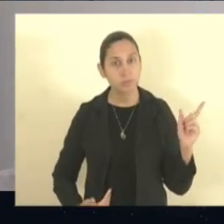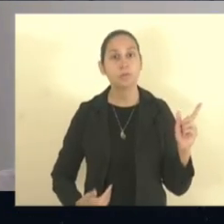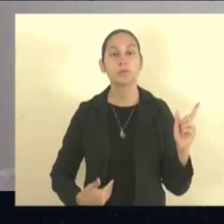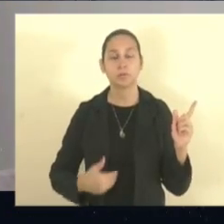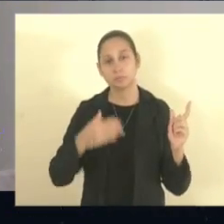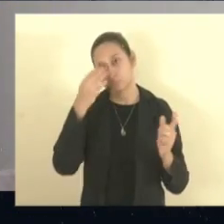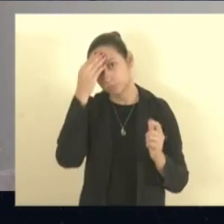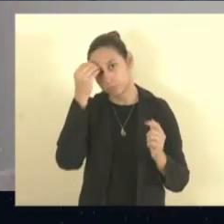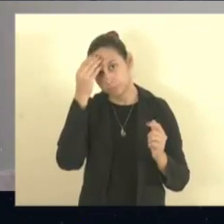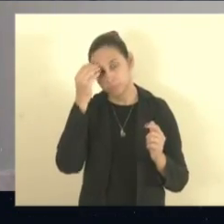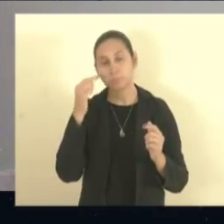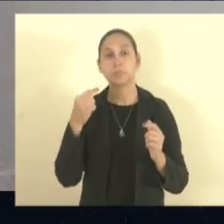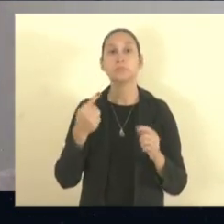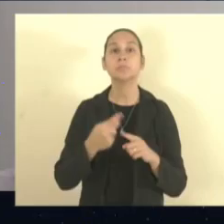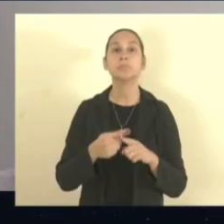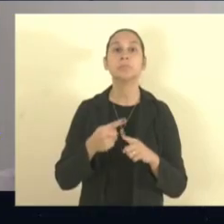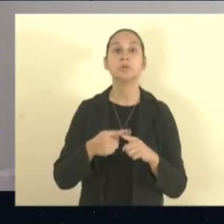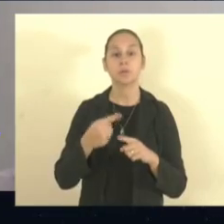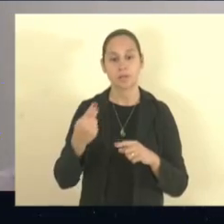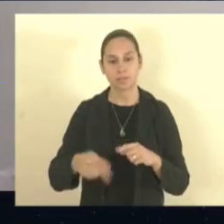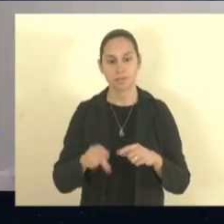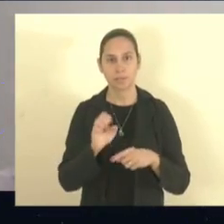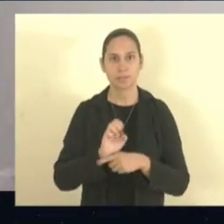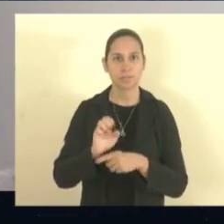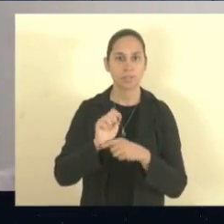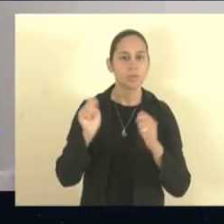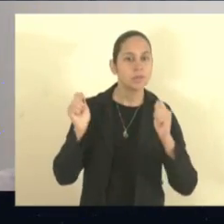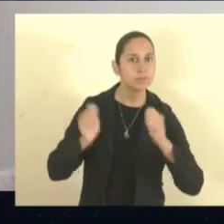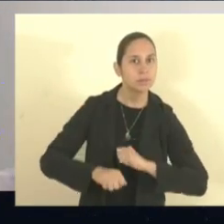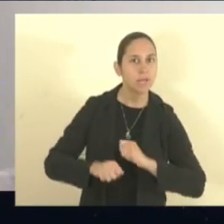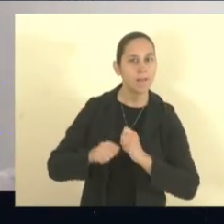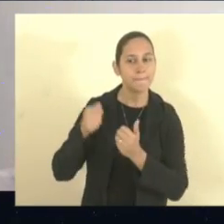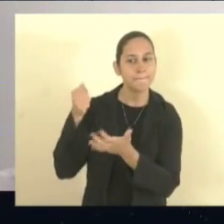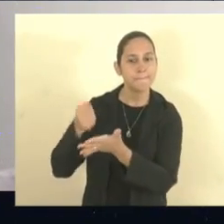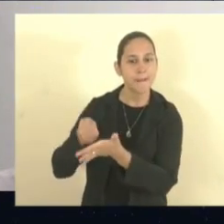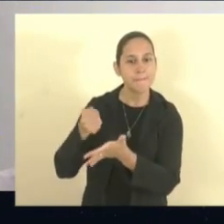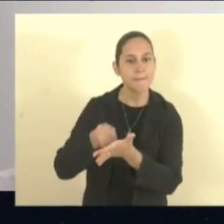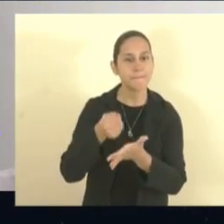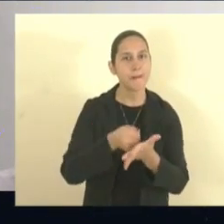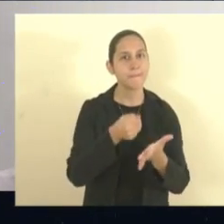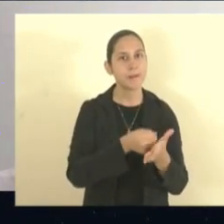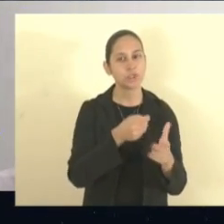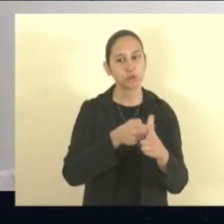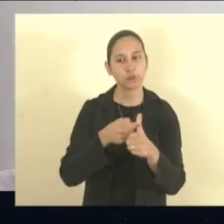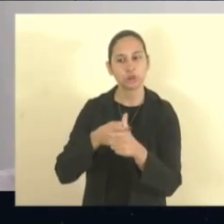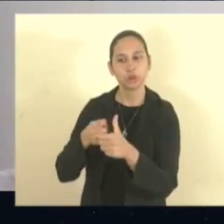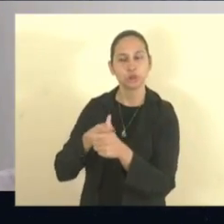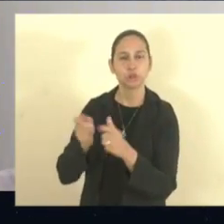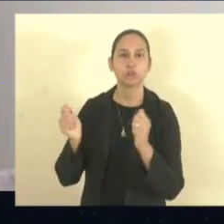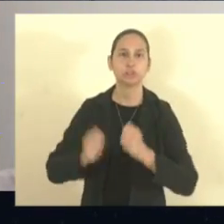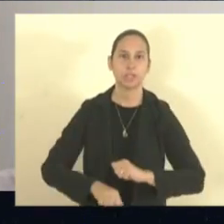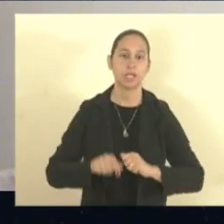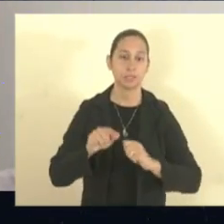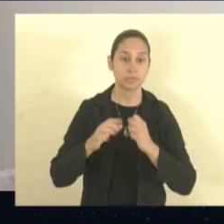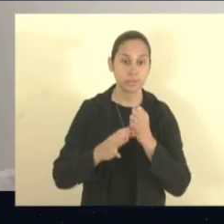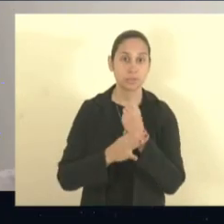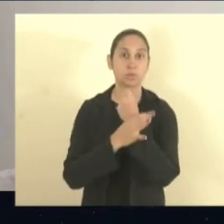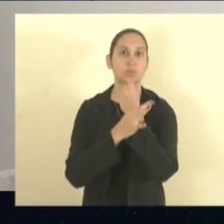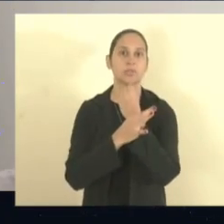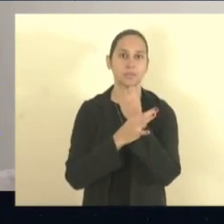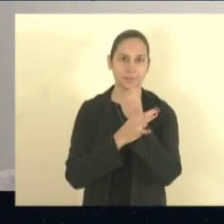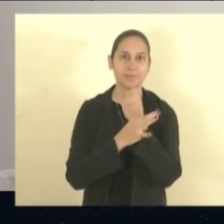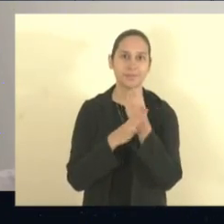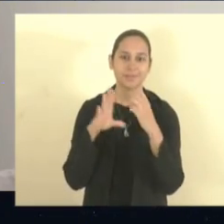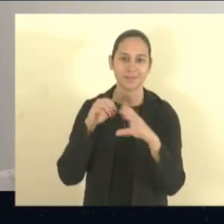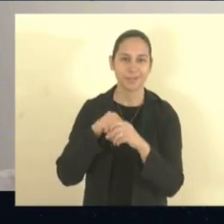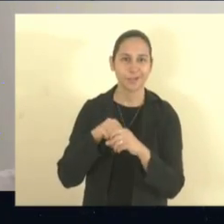que o Estado tenha capacidade de pagamento e ele tenha a garantia do Tesouro